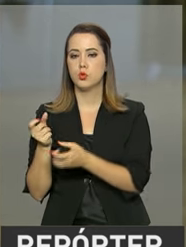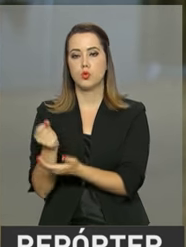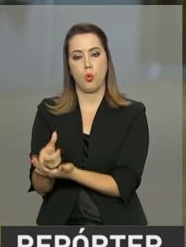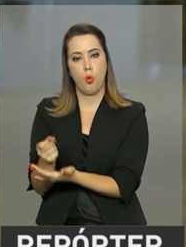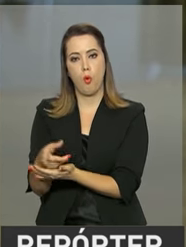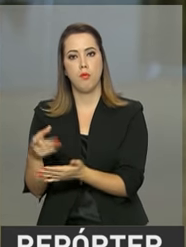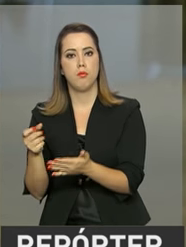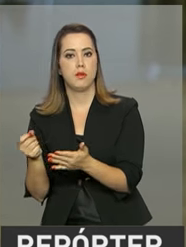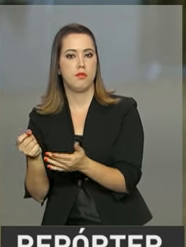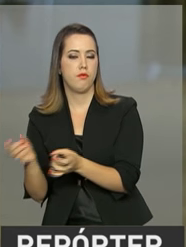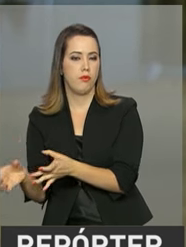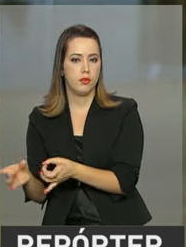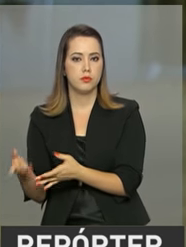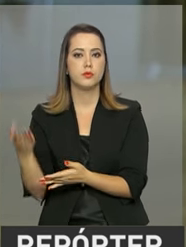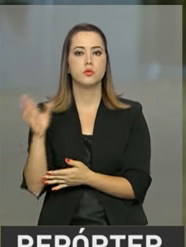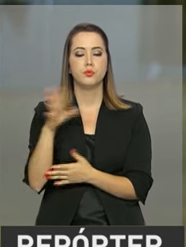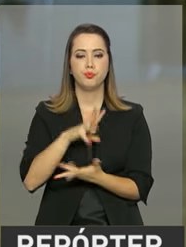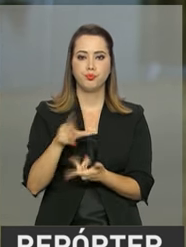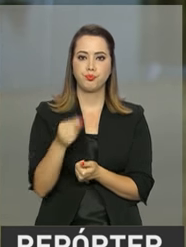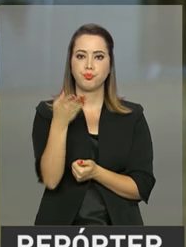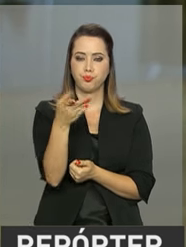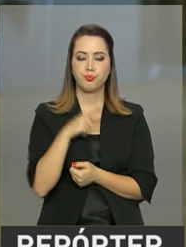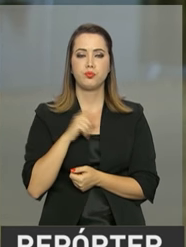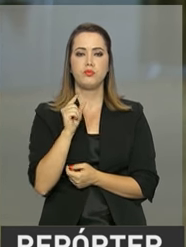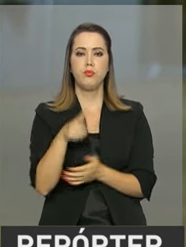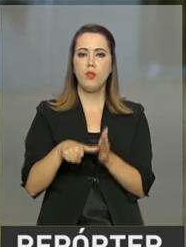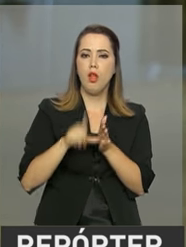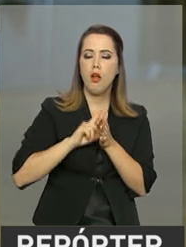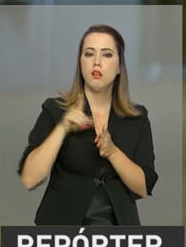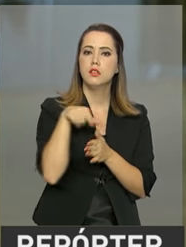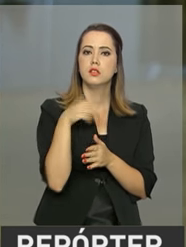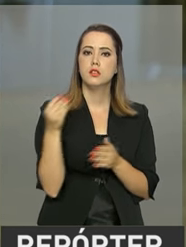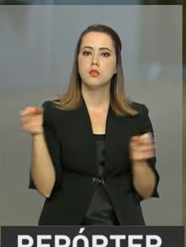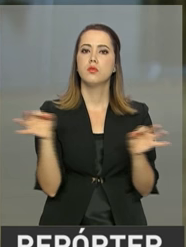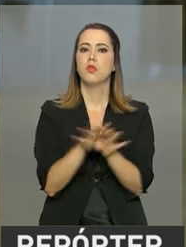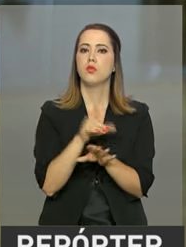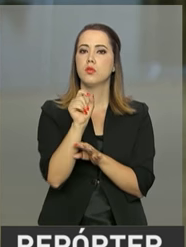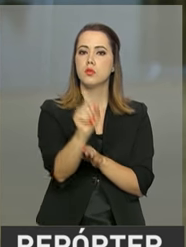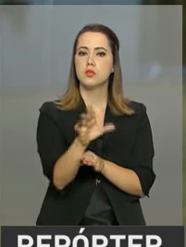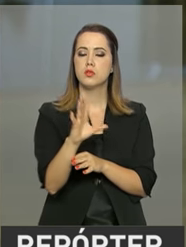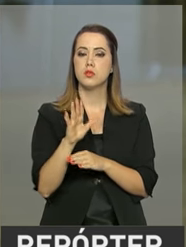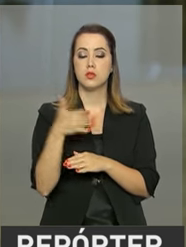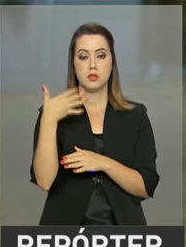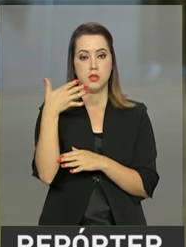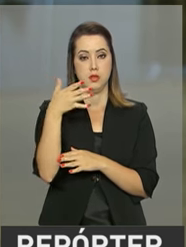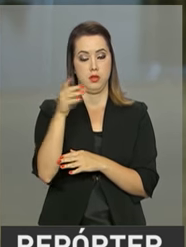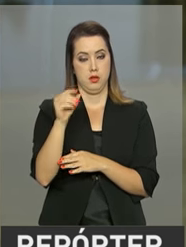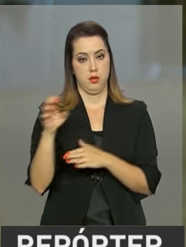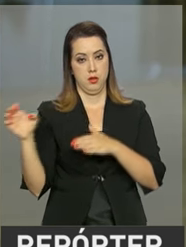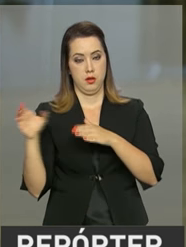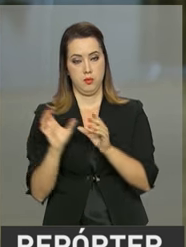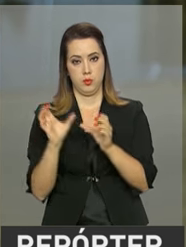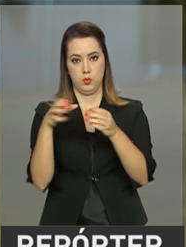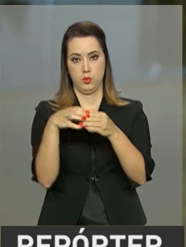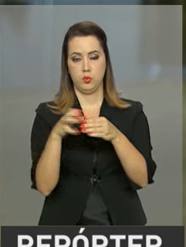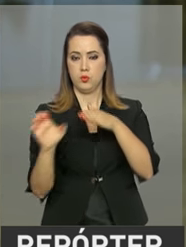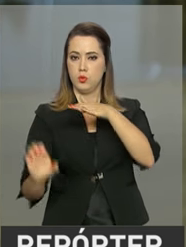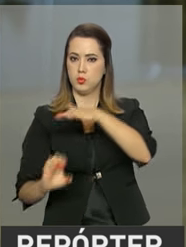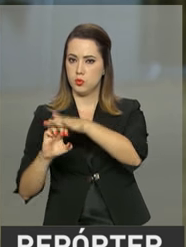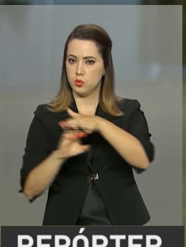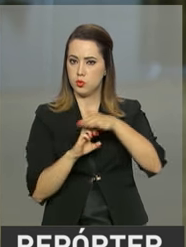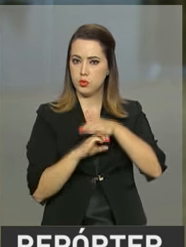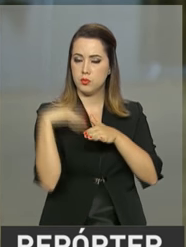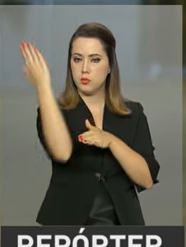financeiro chinês, o presidente Michel Temer fez o encerramento do Fórum Empresarial Brasil-China e disse